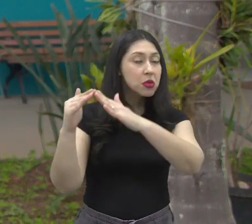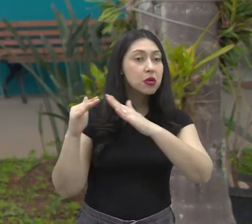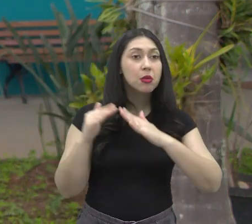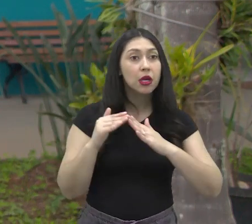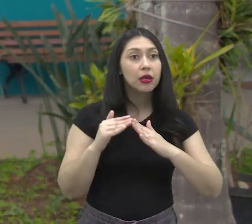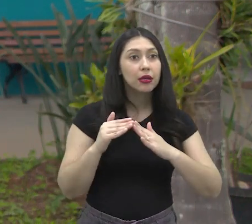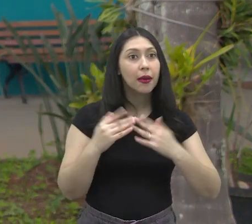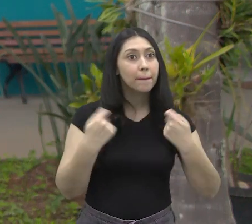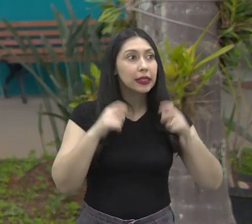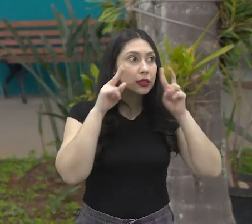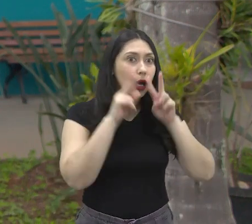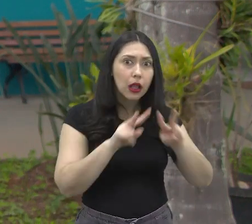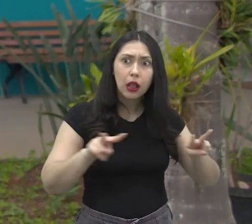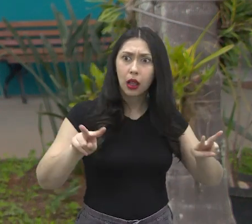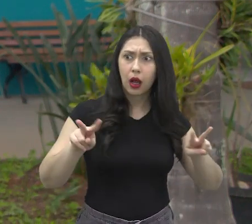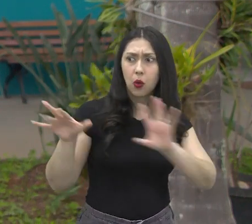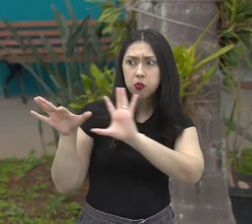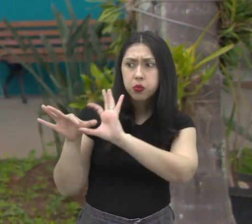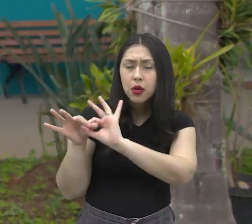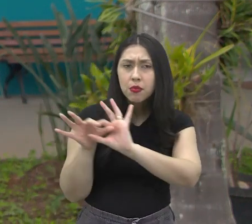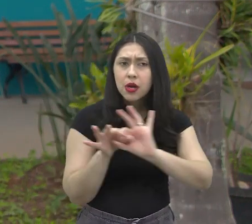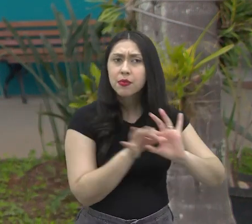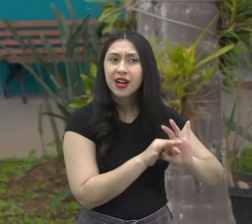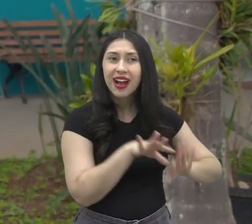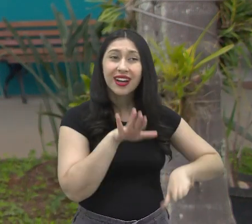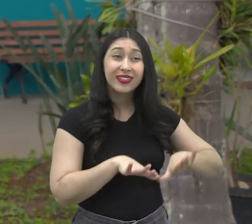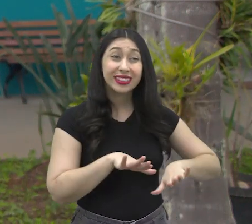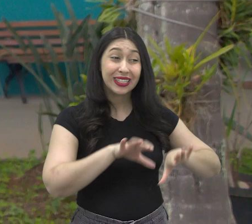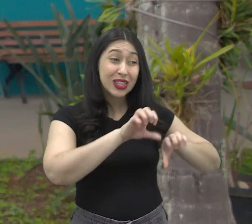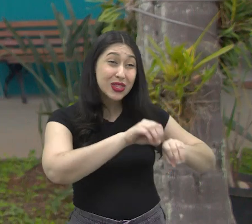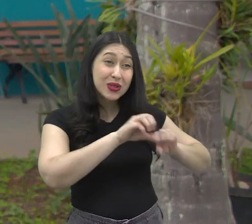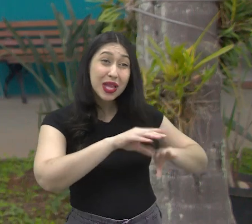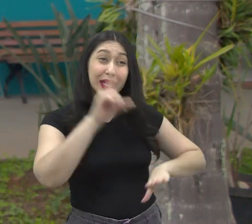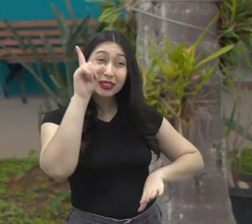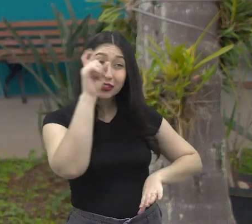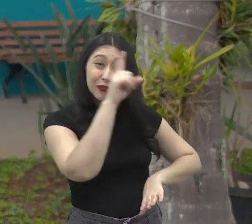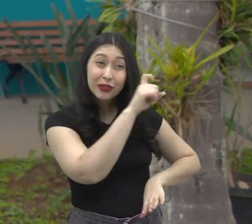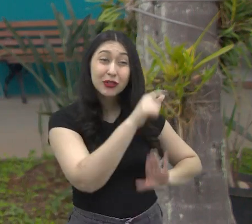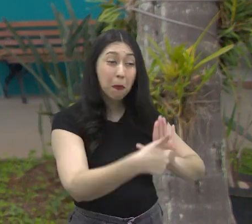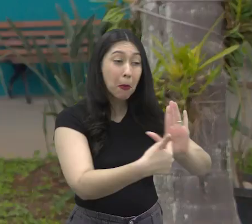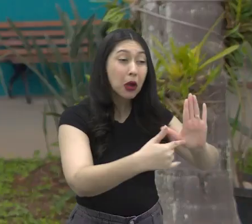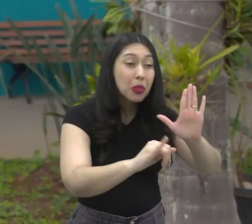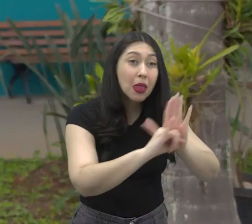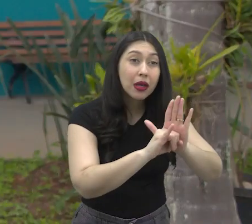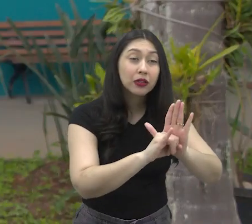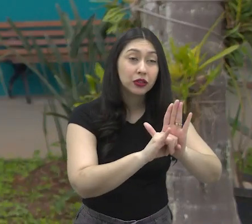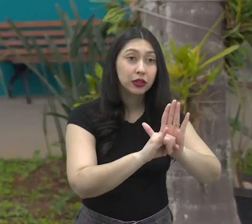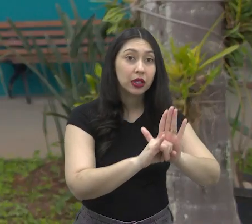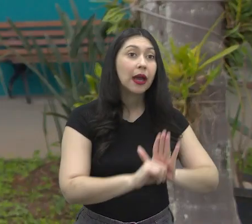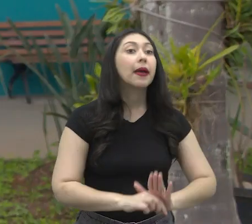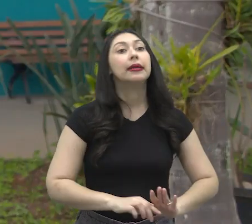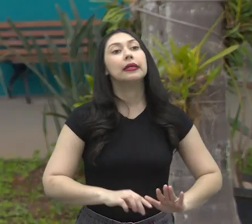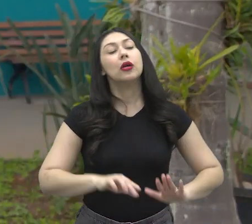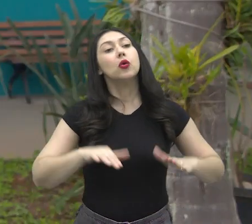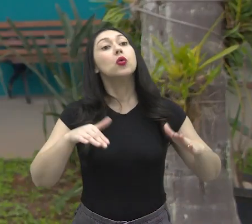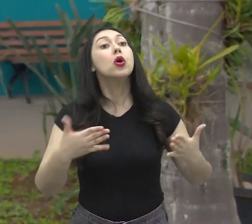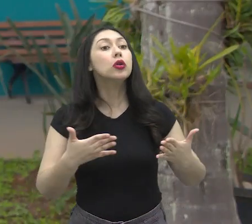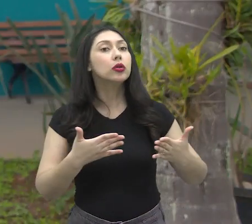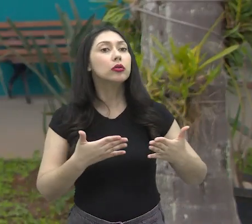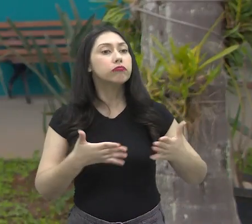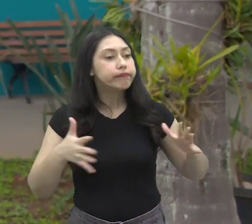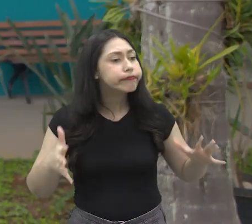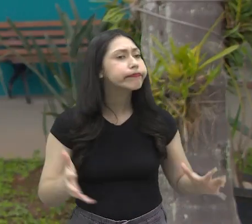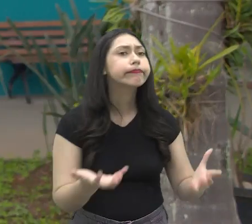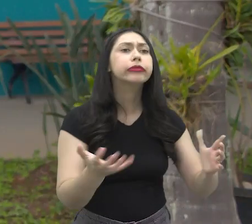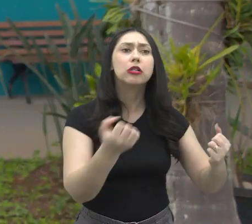Então é importante a gente olhar para esse contexto, né? A gente tem uma dificuldade, né, no processo educativo, que é trabalhar a identidade das coisas. Quando você fomenta,